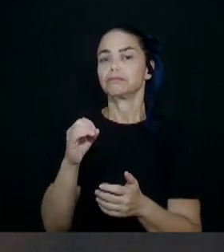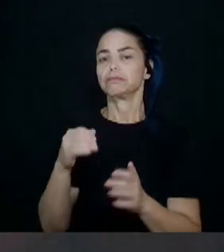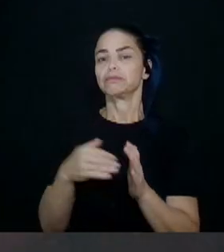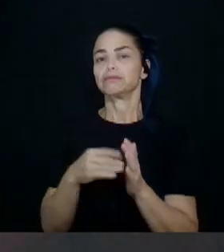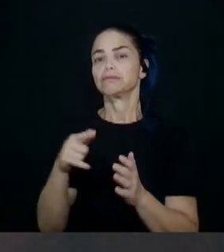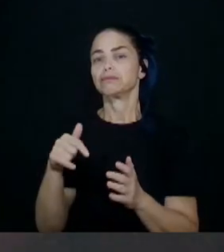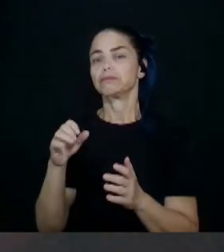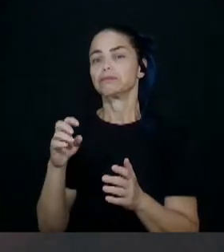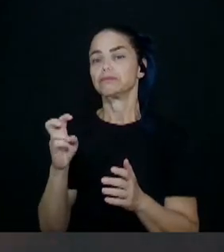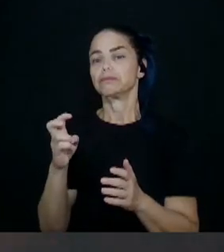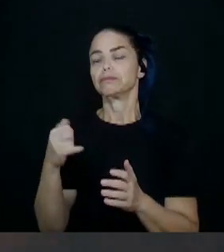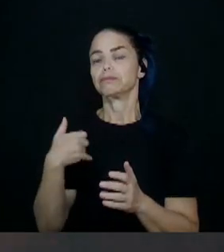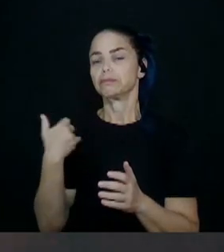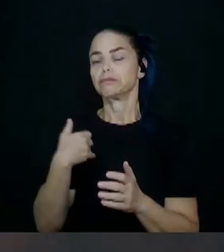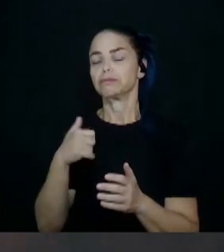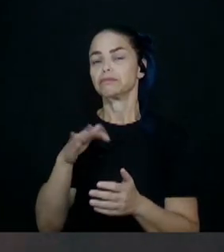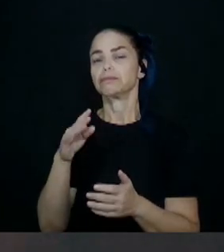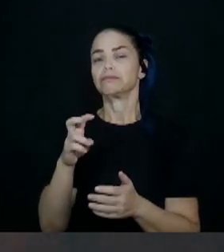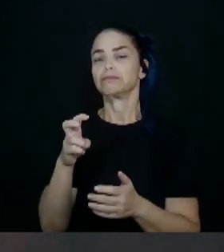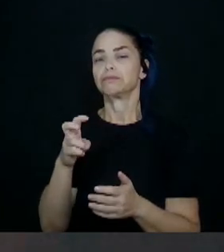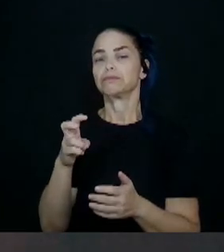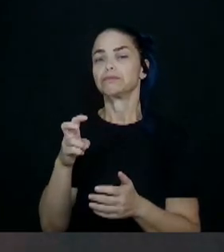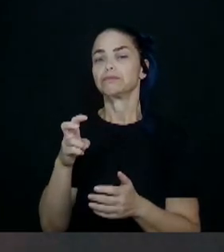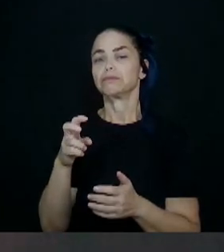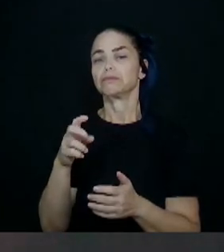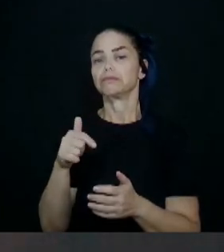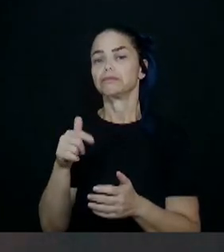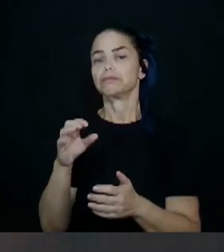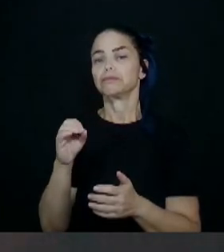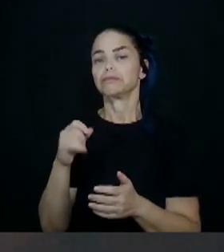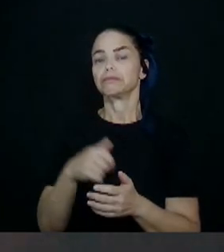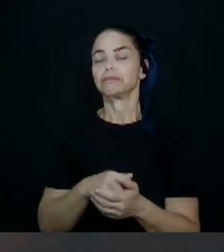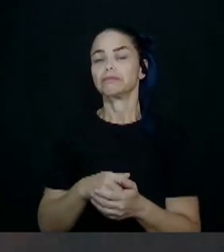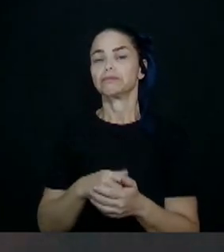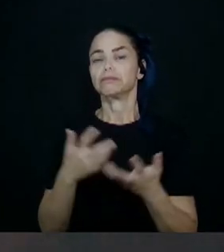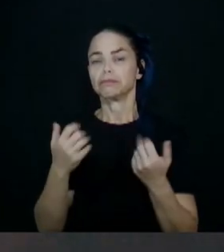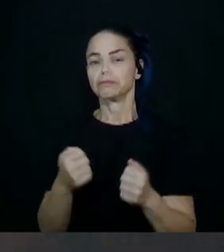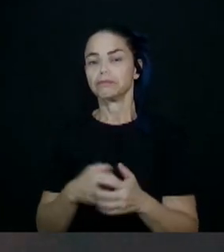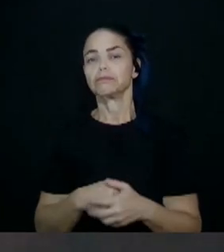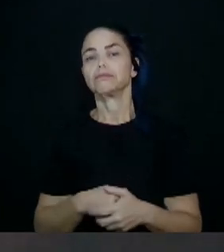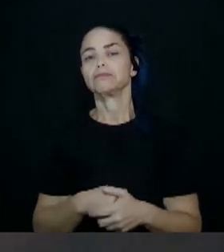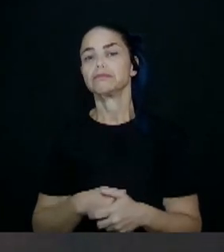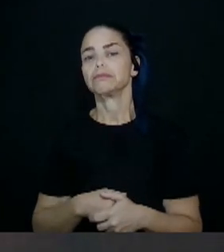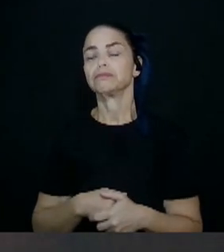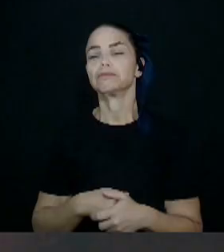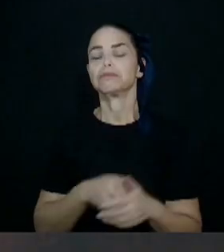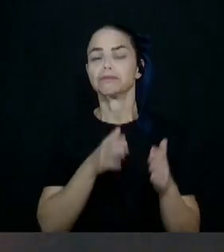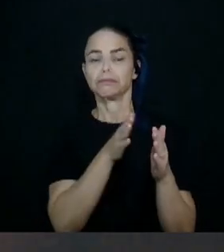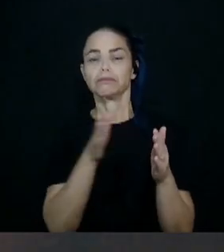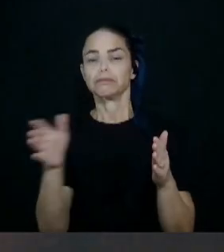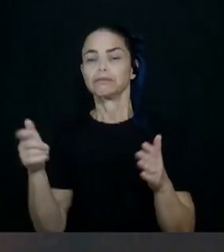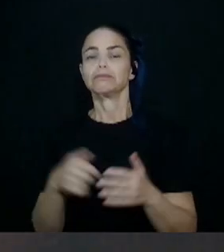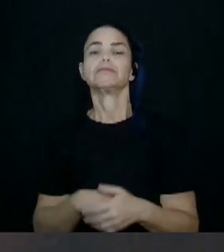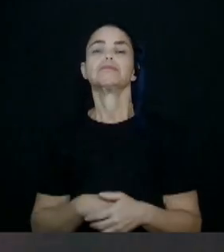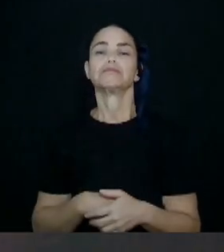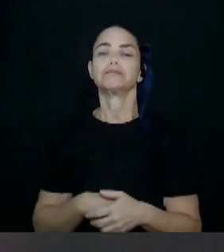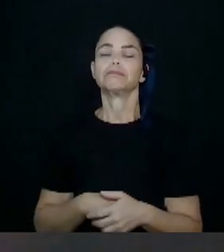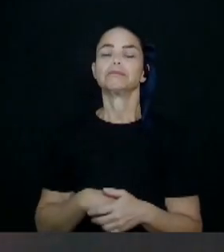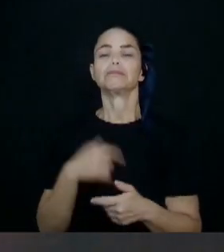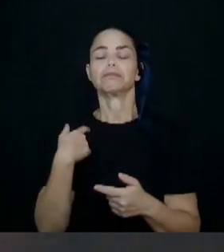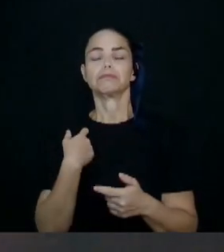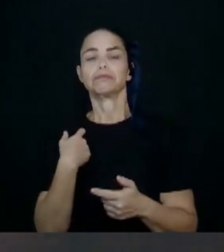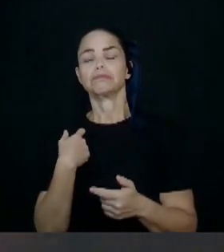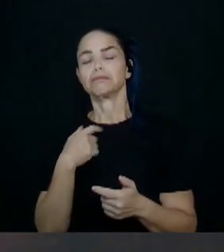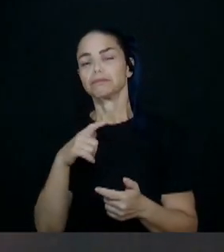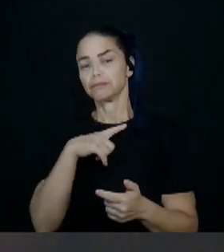de acima de 70, 3 anos. Até mas quanto isso vai a permissão para dirigir? Então, nós temos essa classificação para poder fazer a aplicação, mas nós